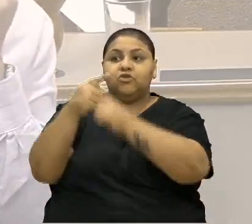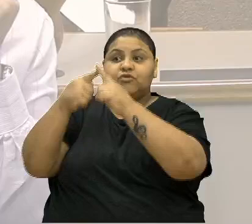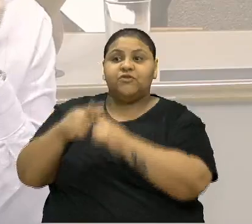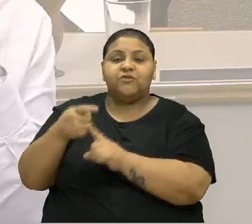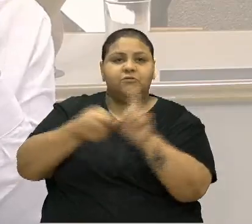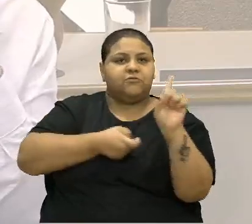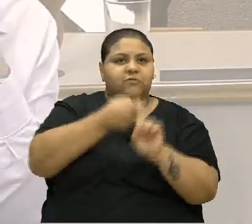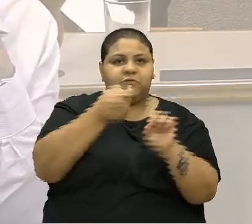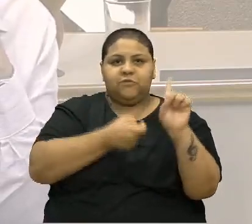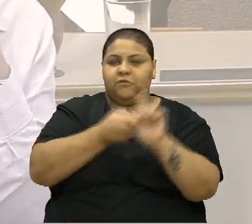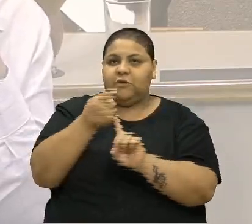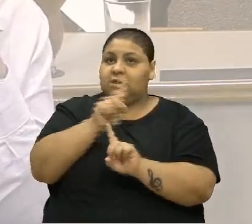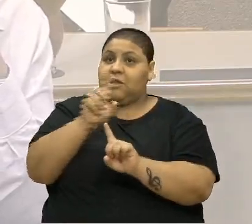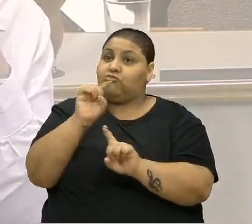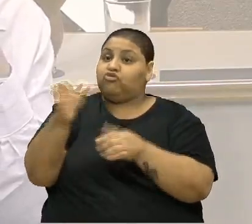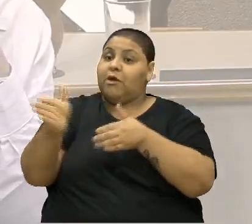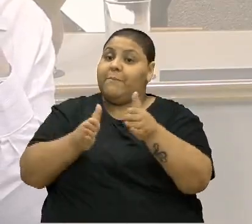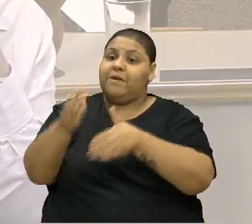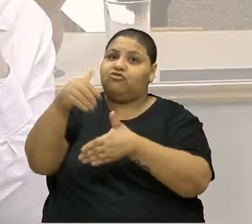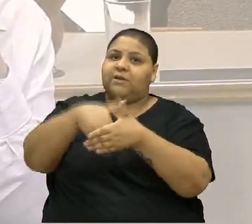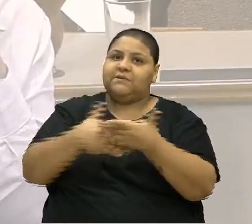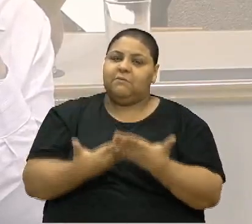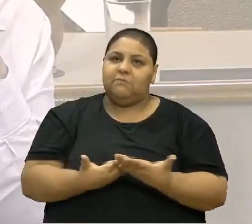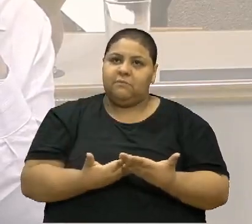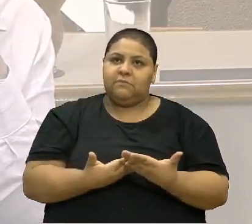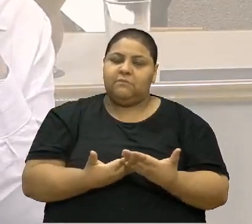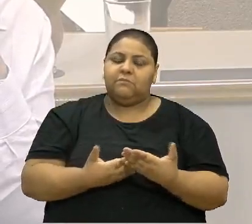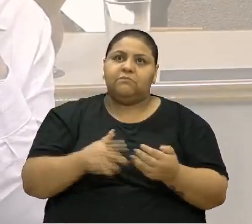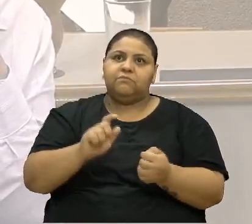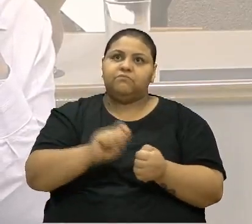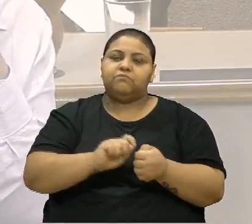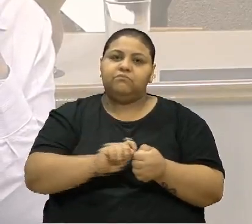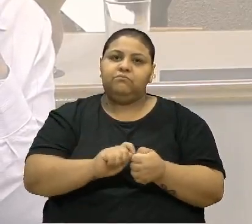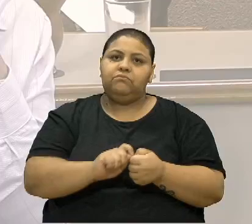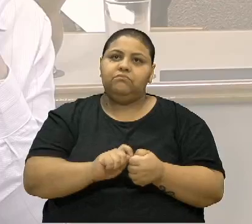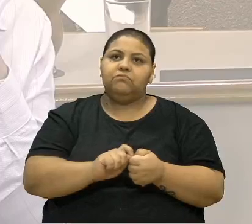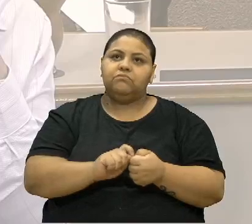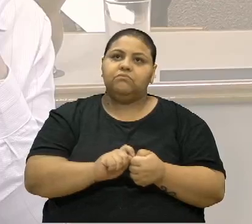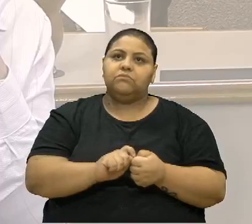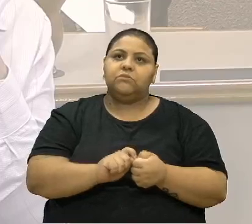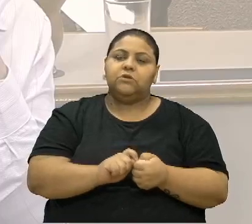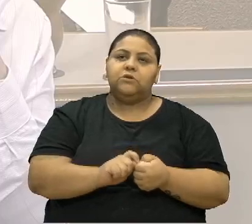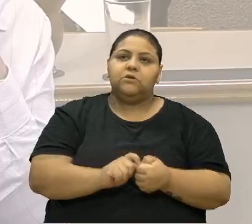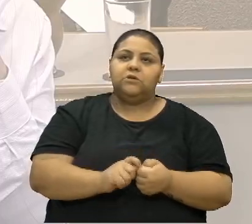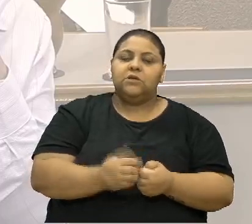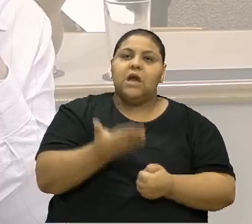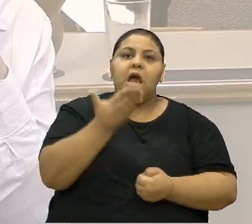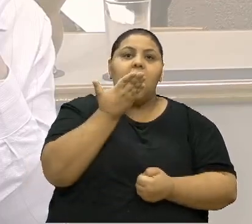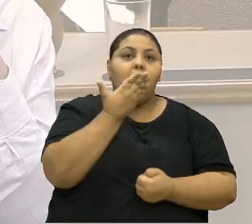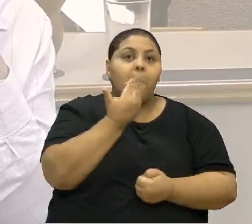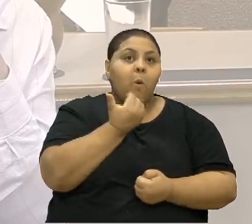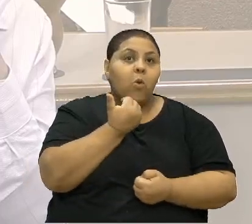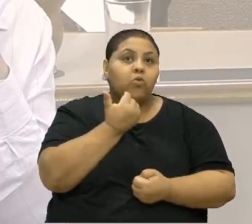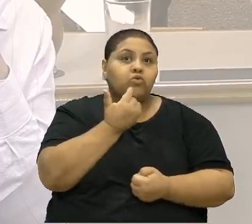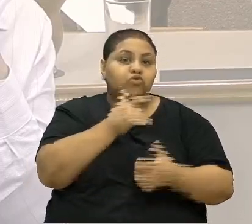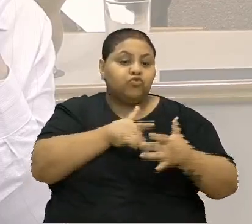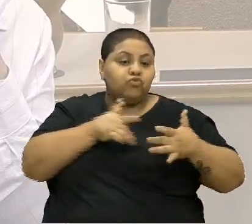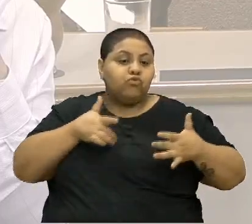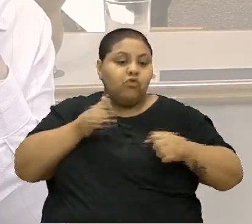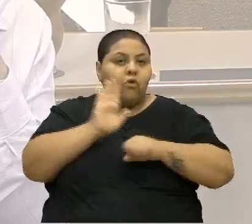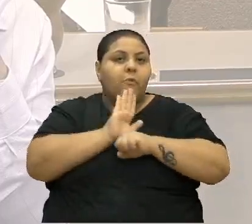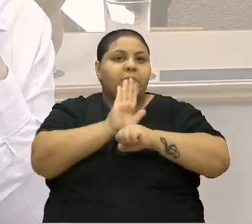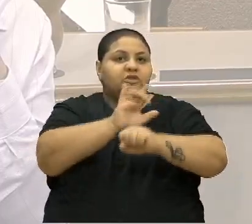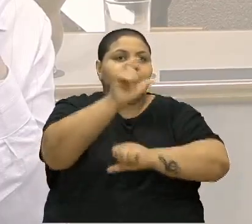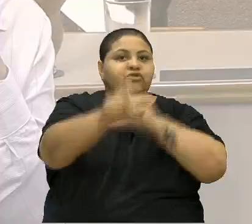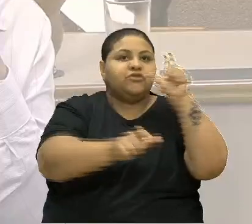mês, e não é só em período de eleição, ele faz almoços beneficentes para ajudar pessoas